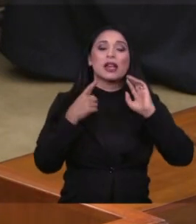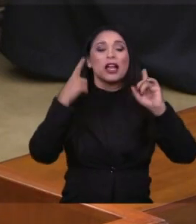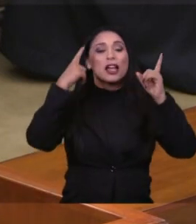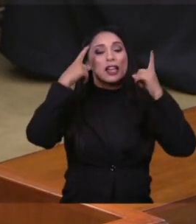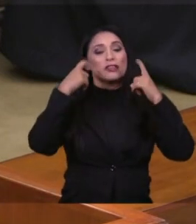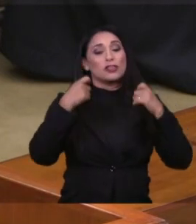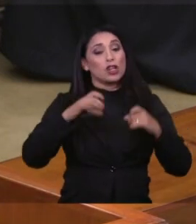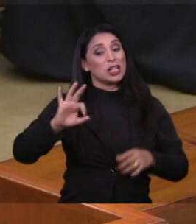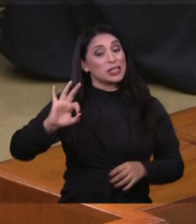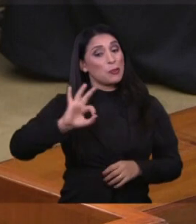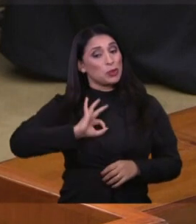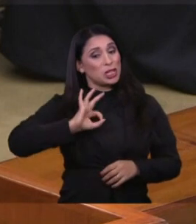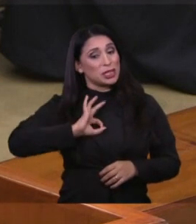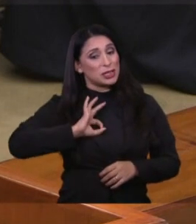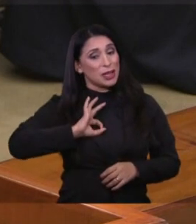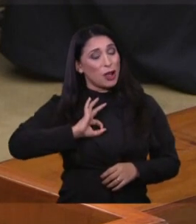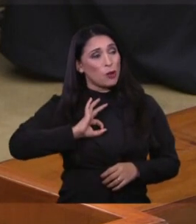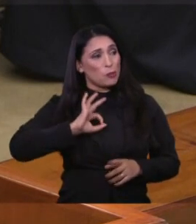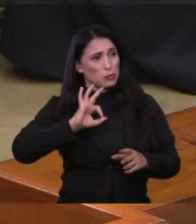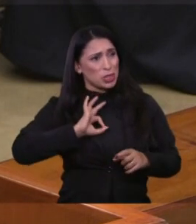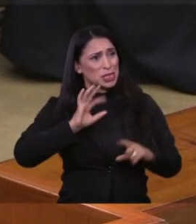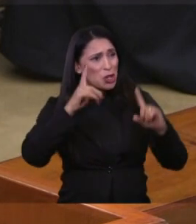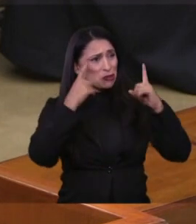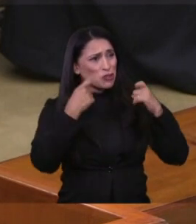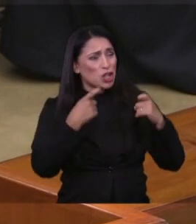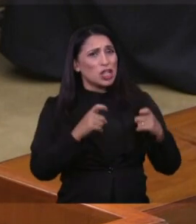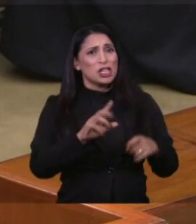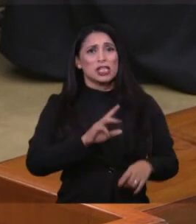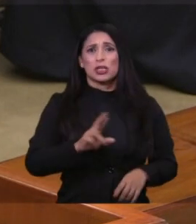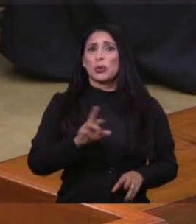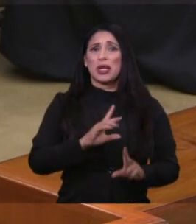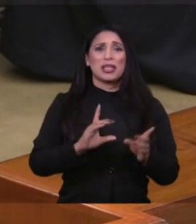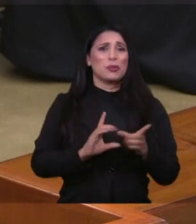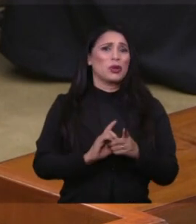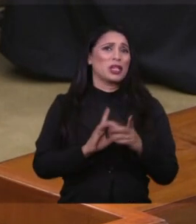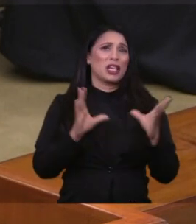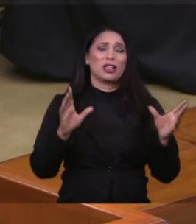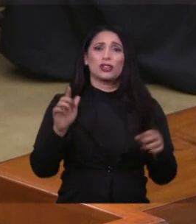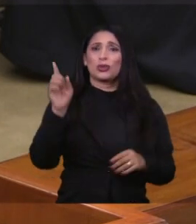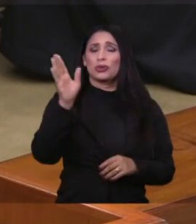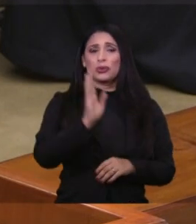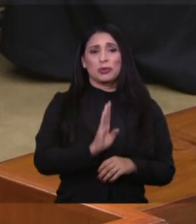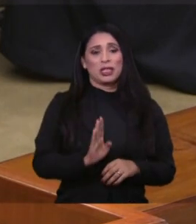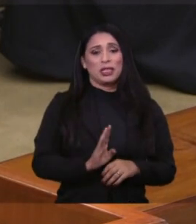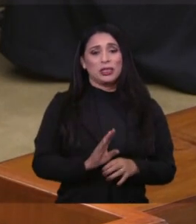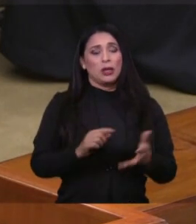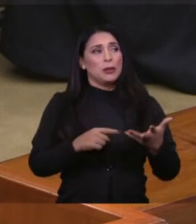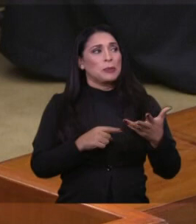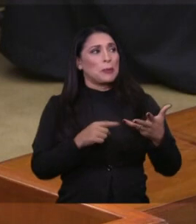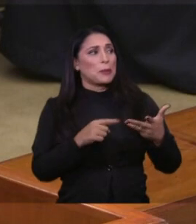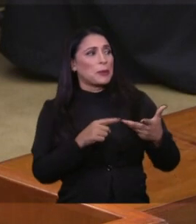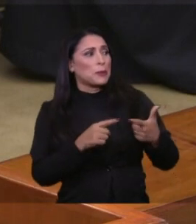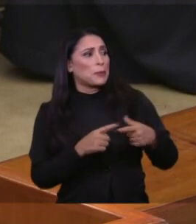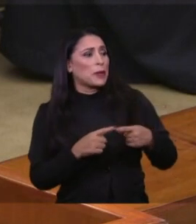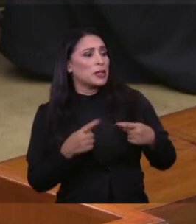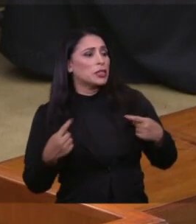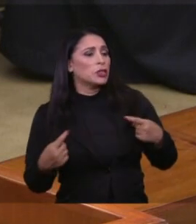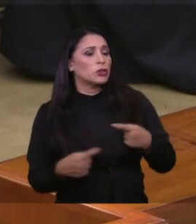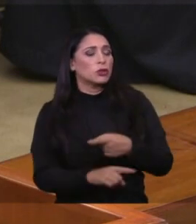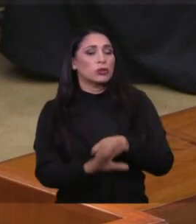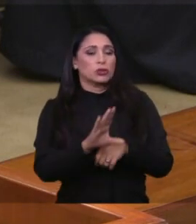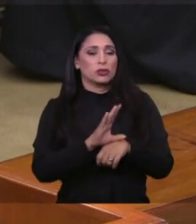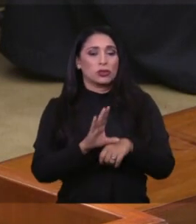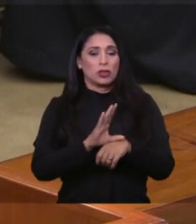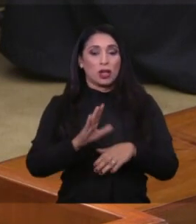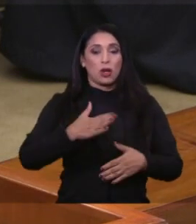Violência policial não é um experimento democrático nesse país. É um estado de coisas inconstitucional o que corpos